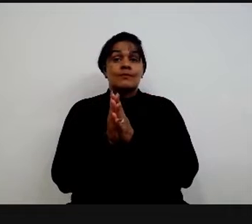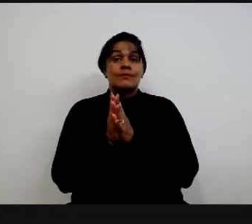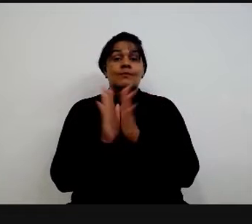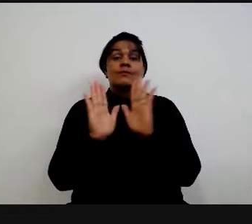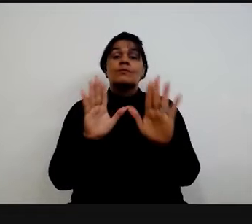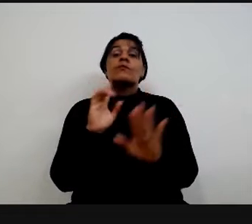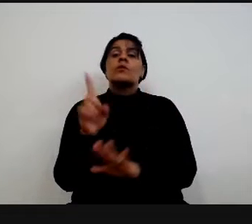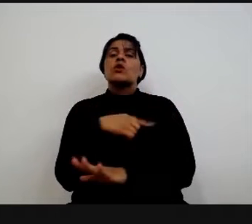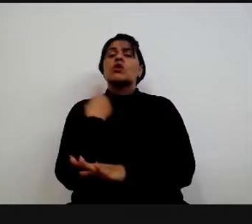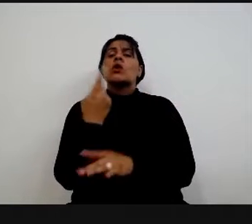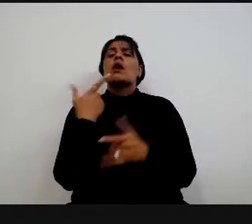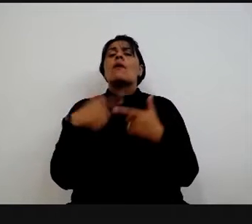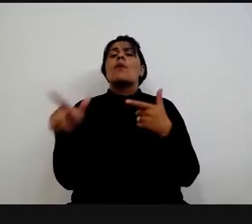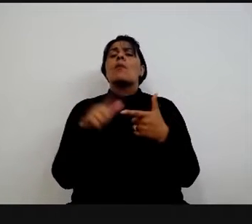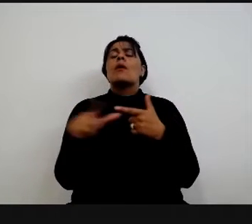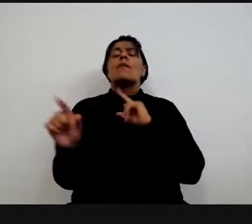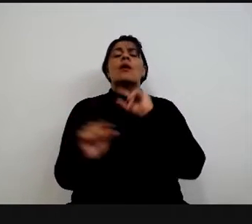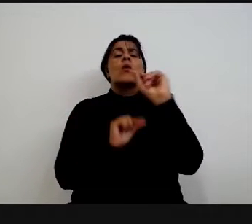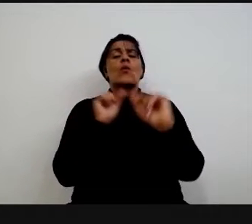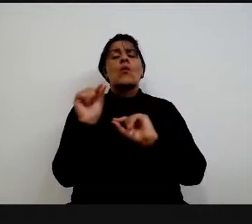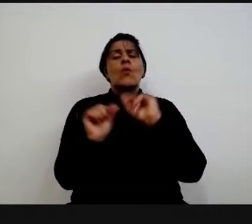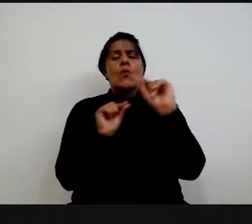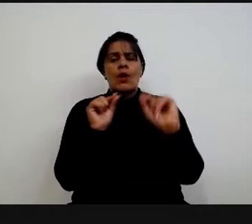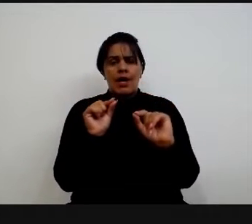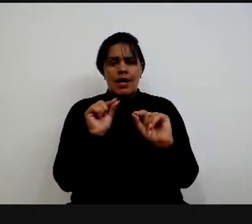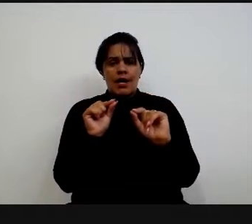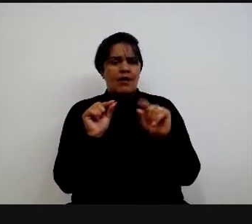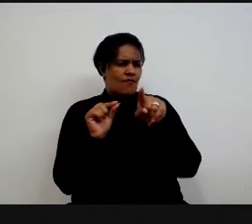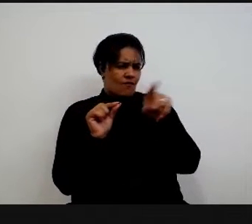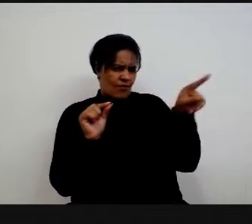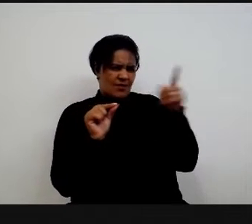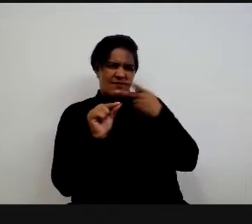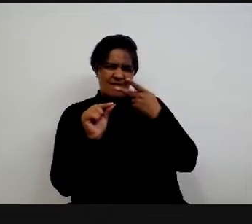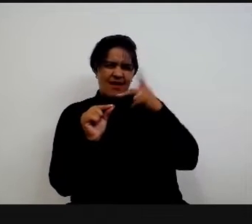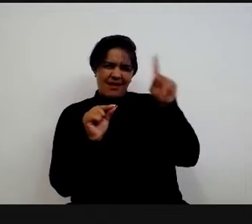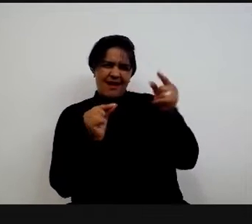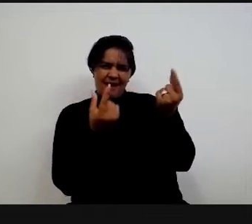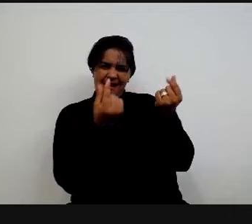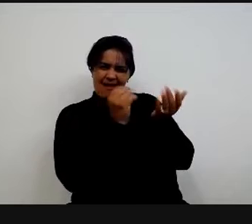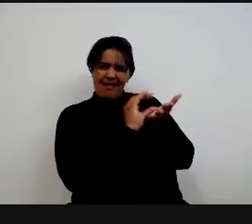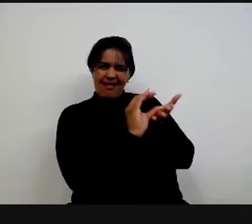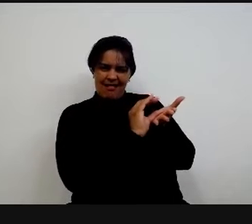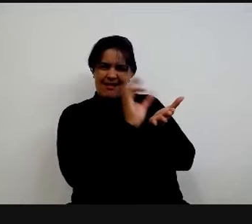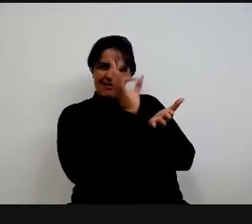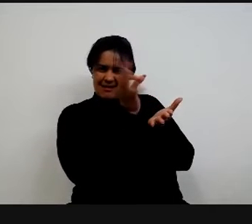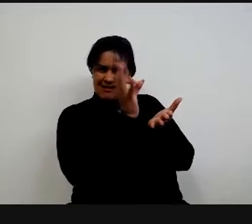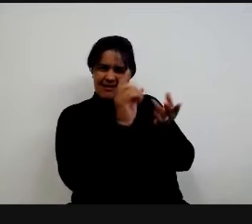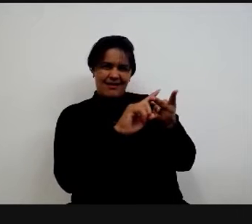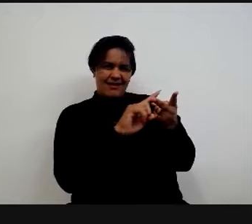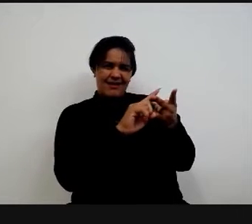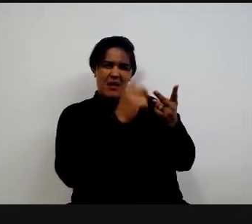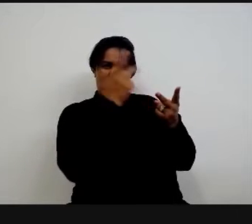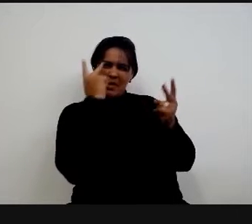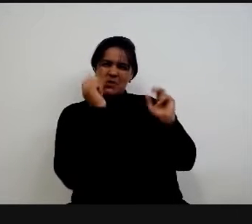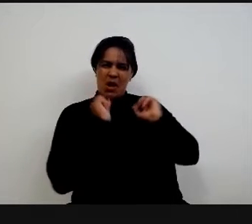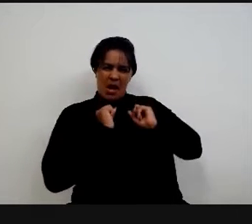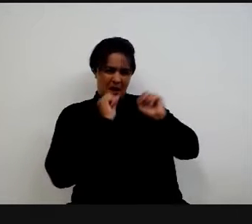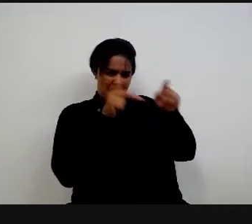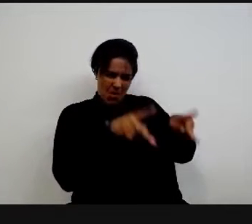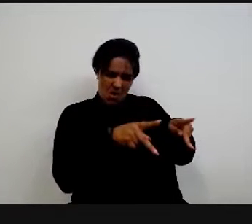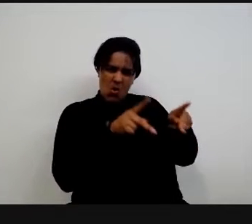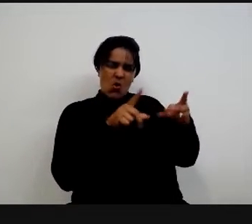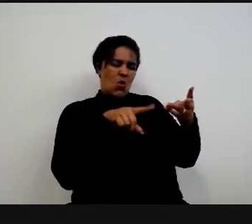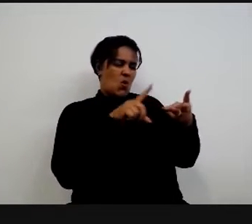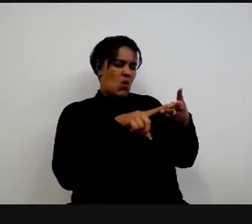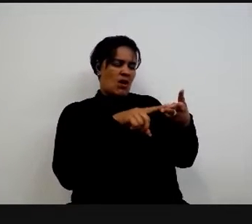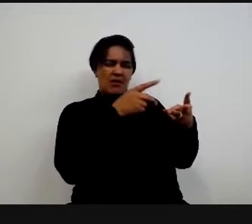Qual é o nosso grande problema, Ruth, que eu vejo hoje? Vocês falaram em orçamento, os funcionários servidores se